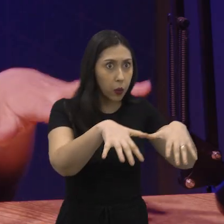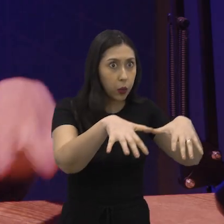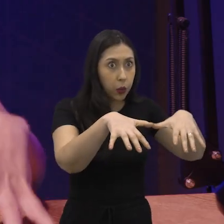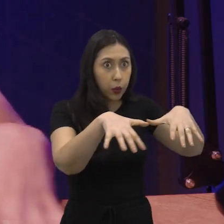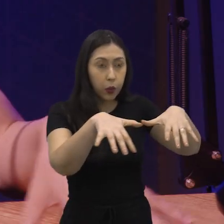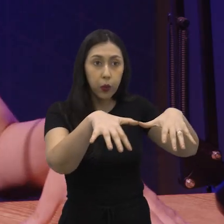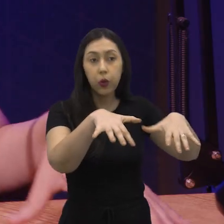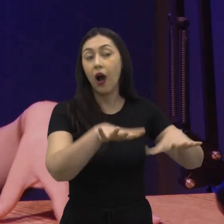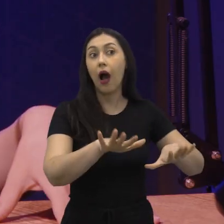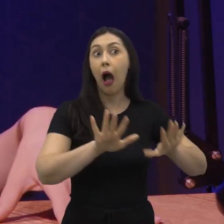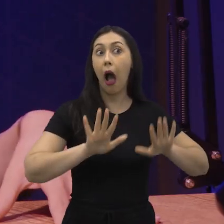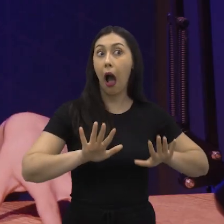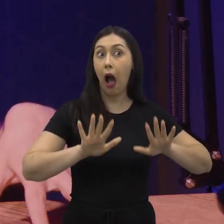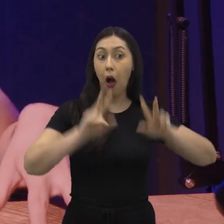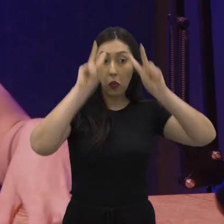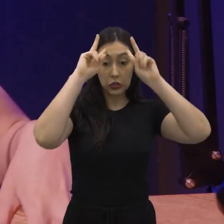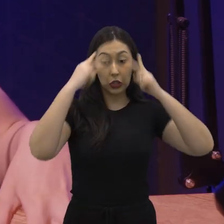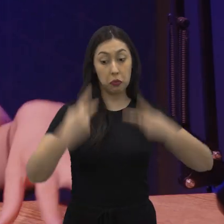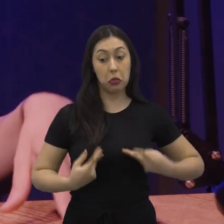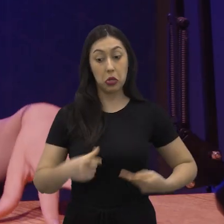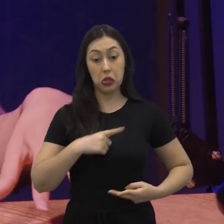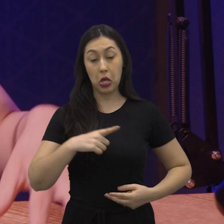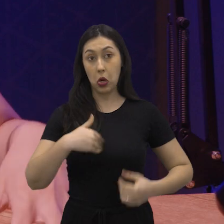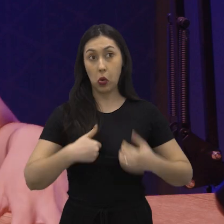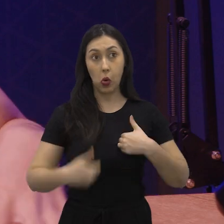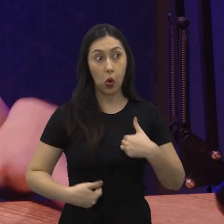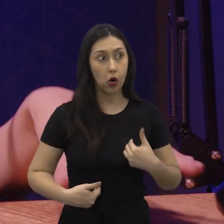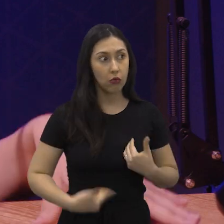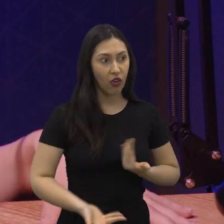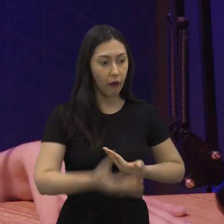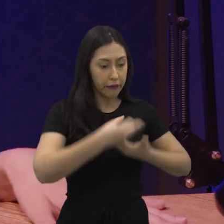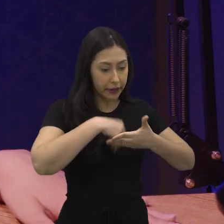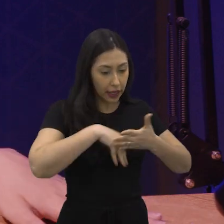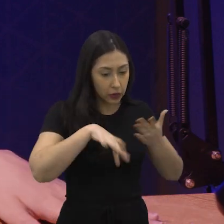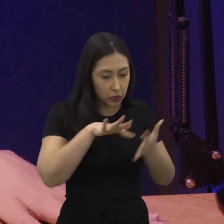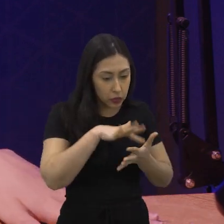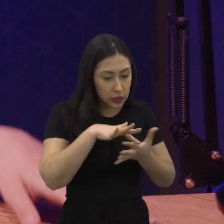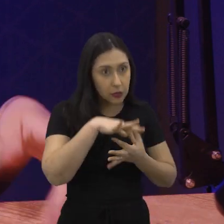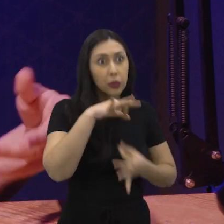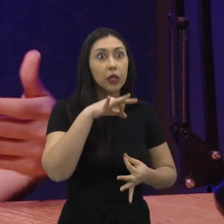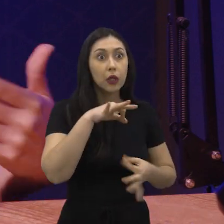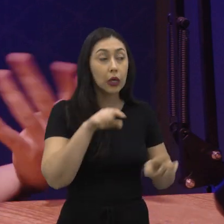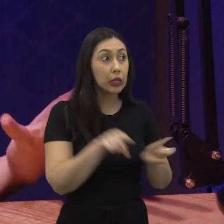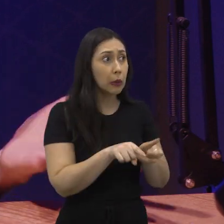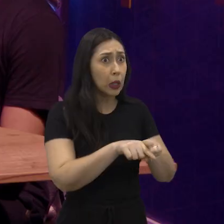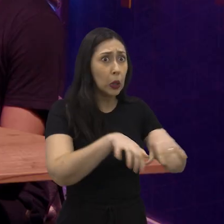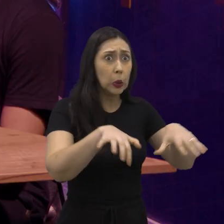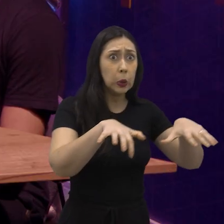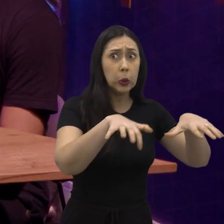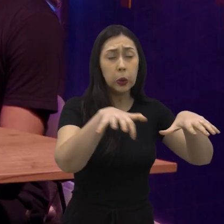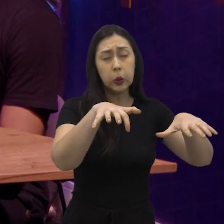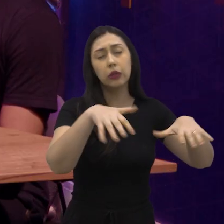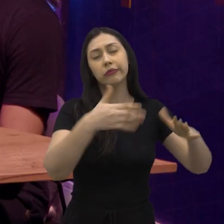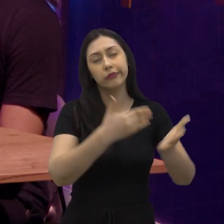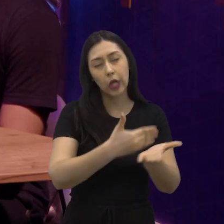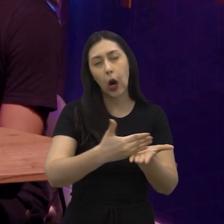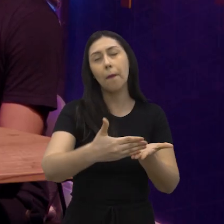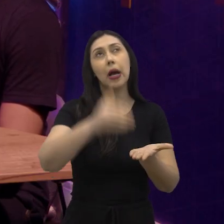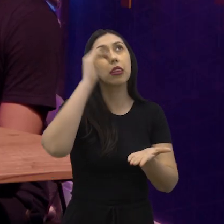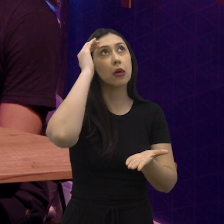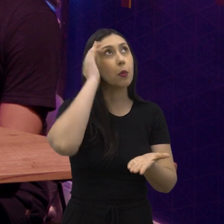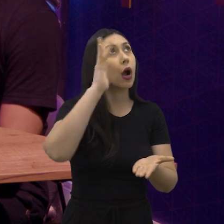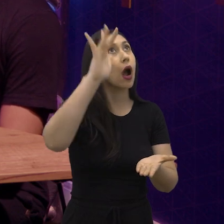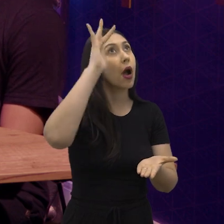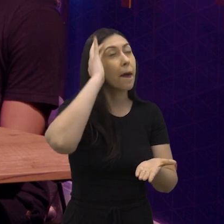vê, então o ser humano não é só corpo, tem o espírito. Então se tem espírito, tem fantasmas, e a partir daí as histórias vão surgindo, né?